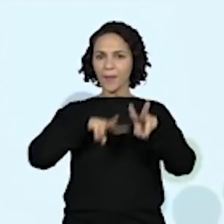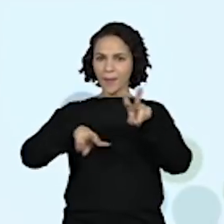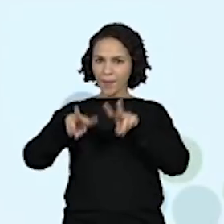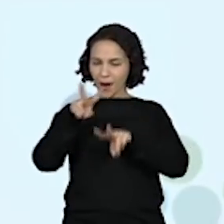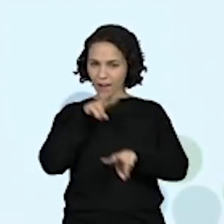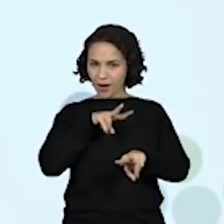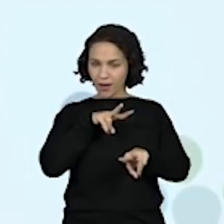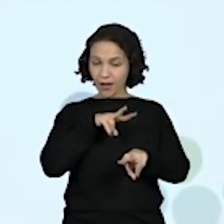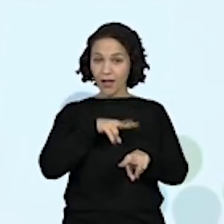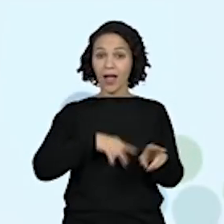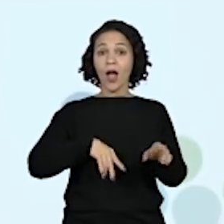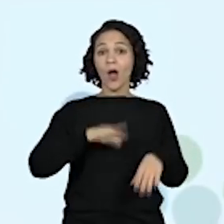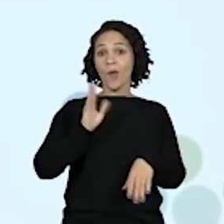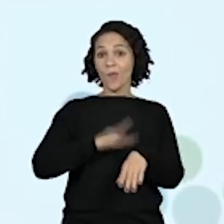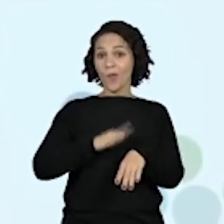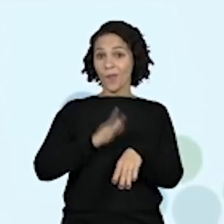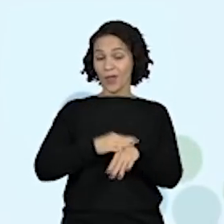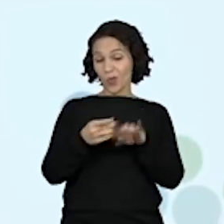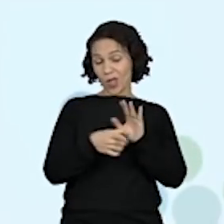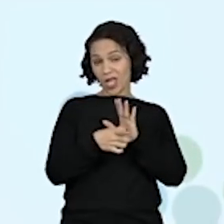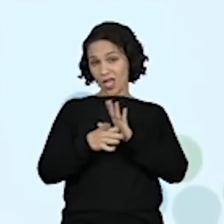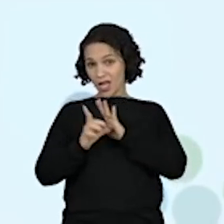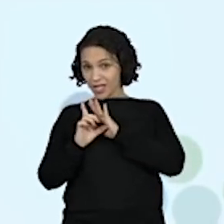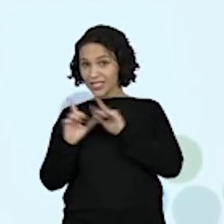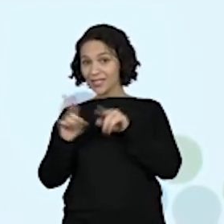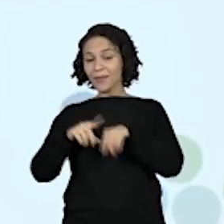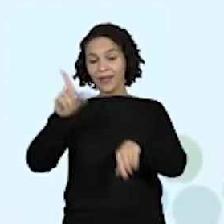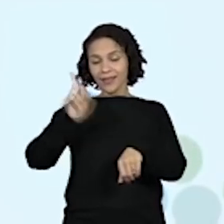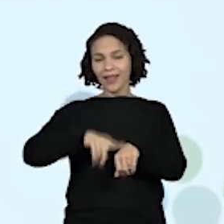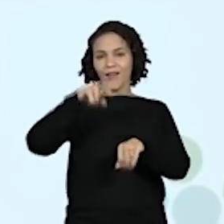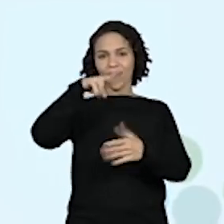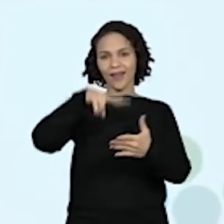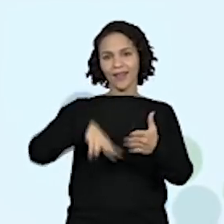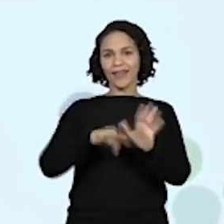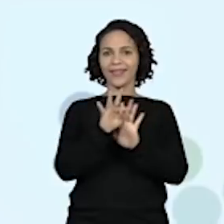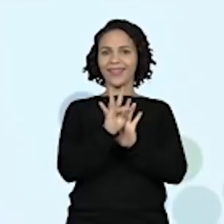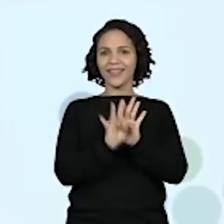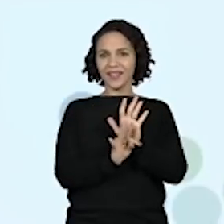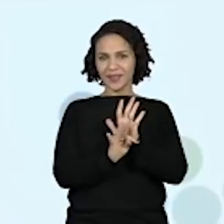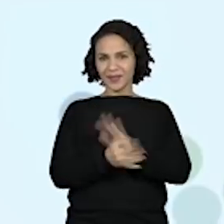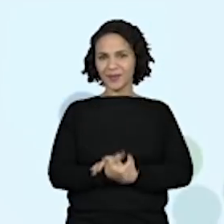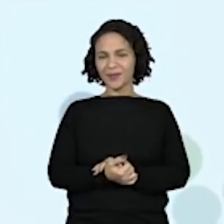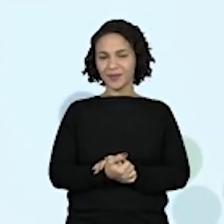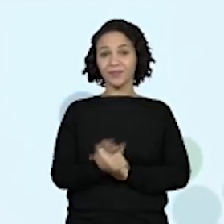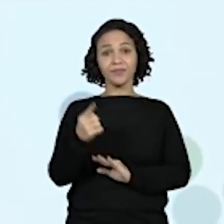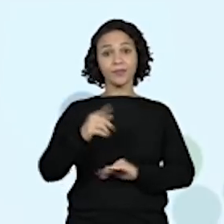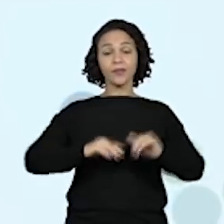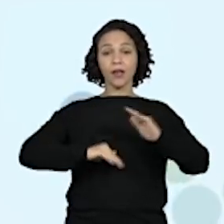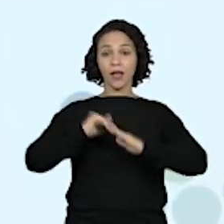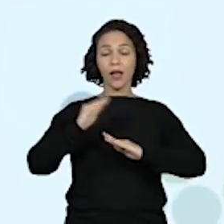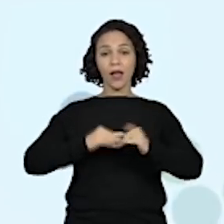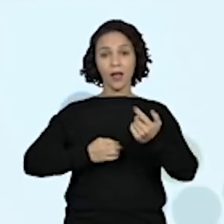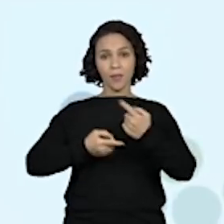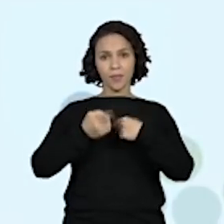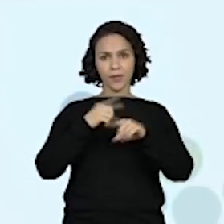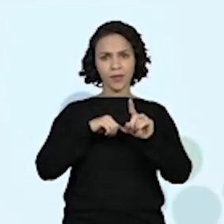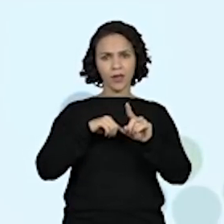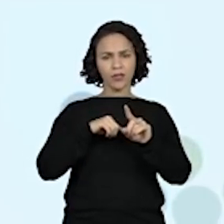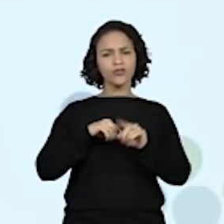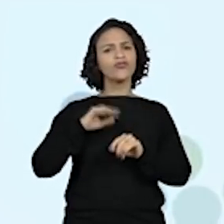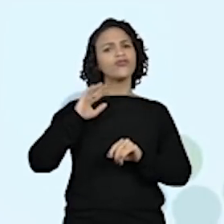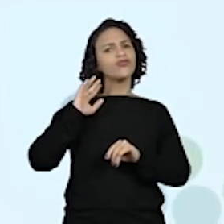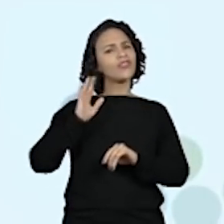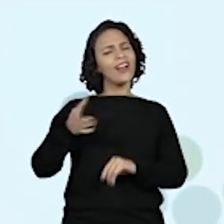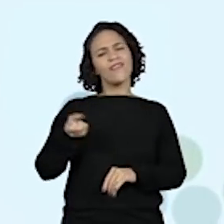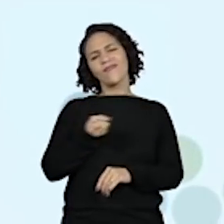e durante a leitura do gênero textual. Essa habilidade já se repetiu aí uma série